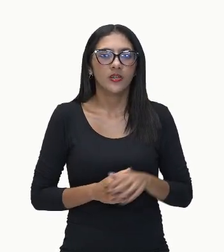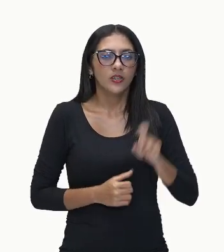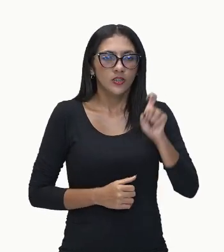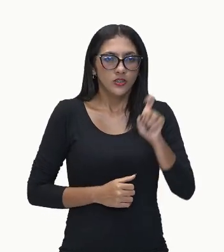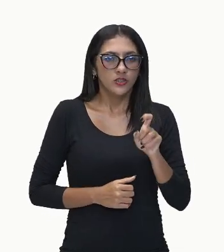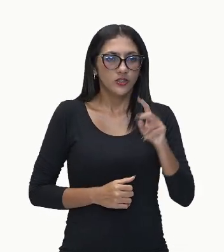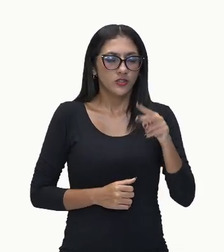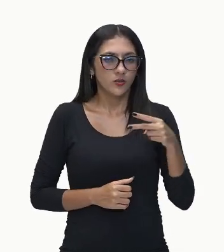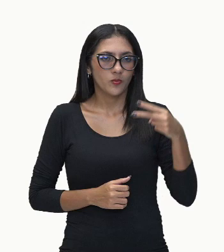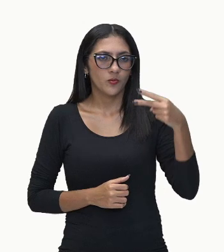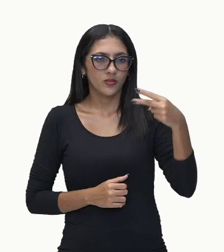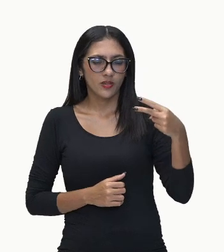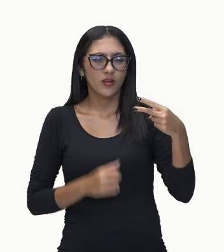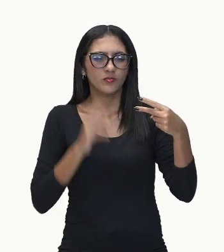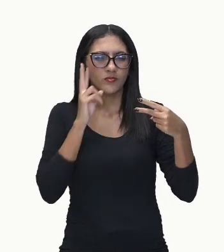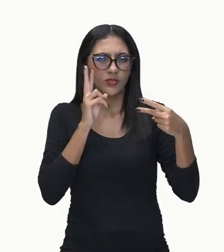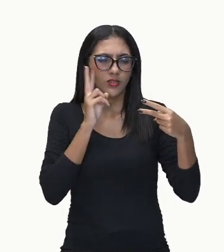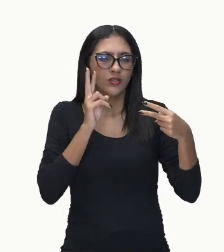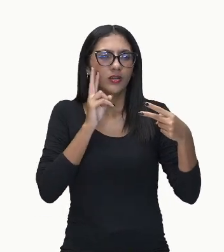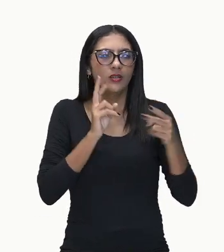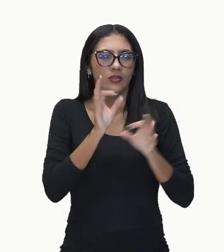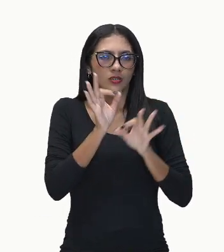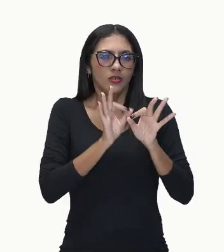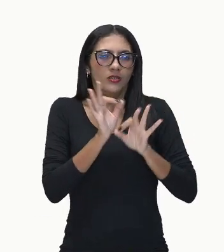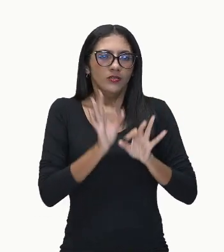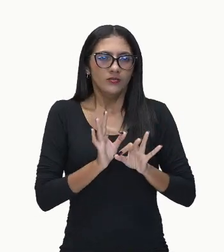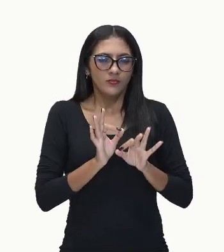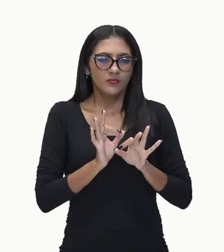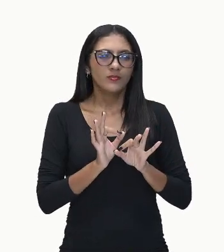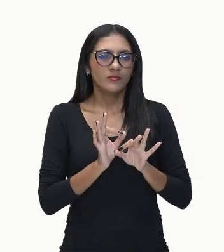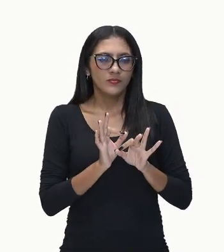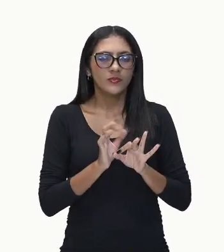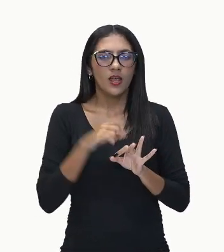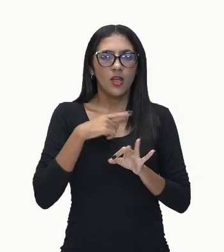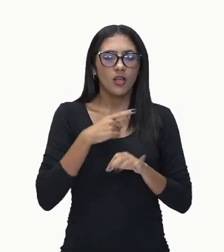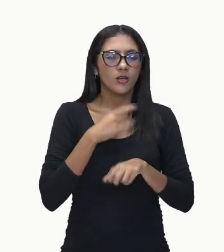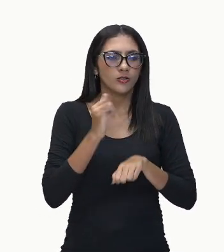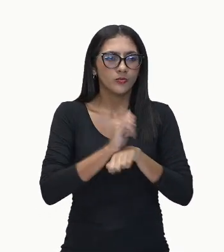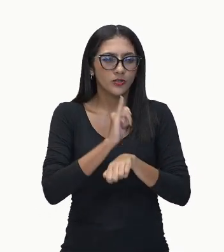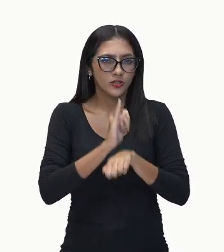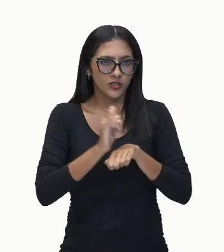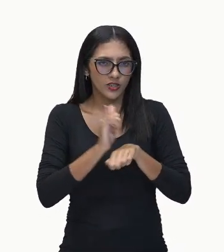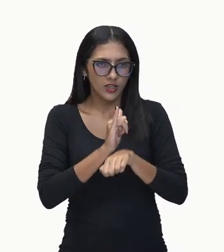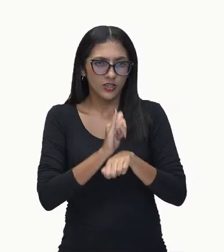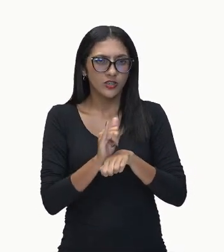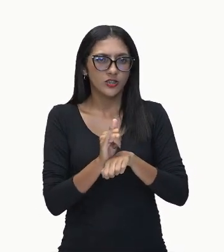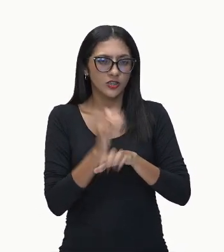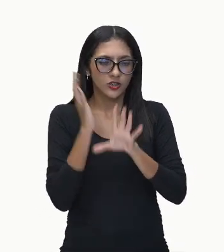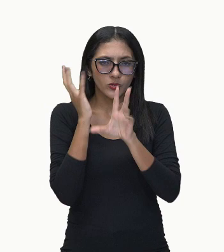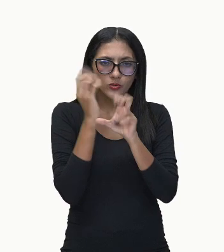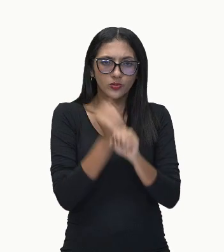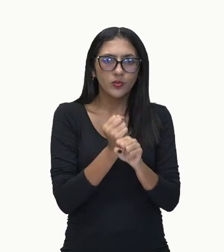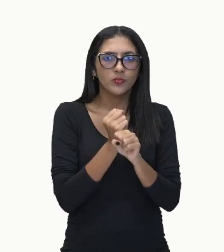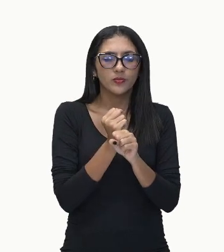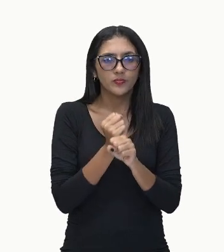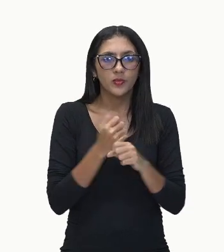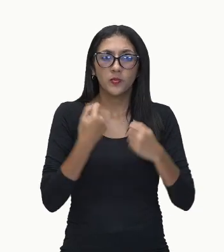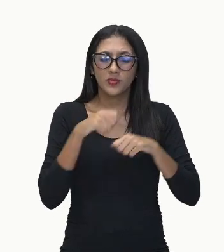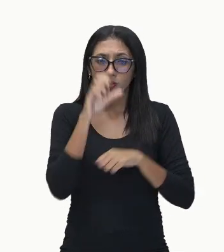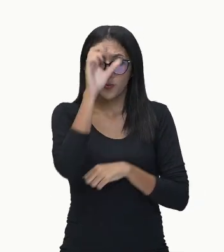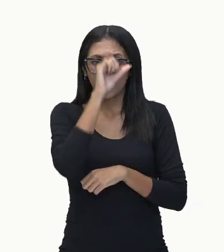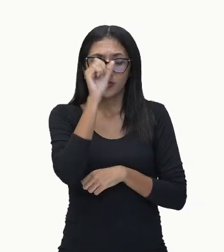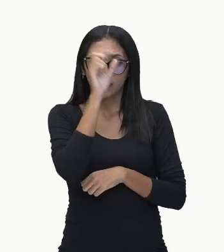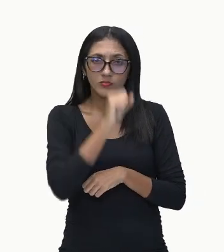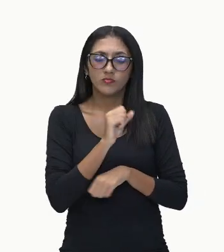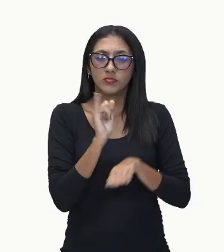qu lembra que completando o quadrado é uma técnica de resolução Tá bom então é isso a gente tem que aprender nós estamos aprendendo aqui